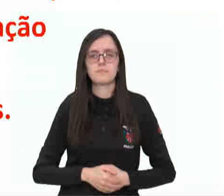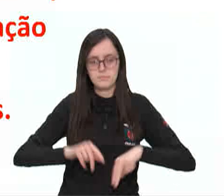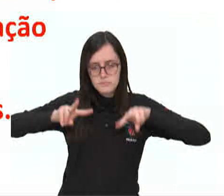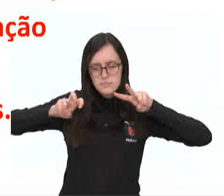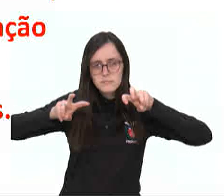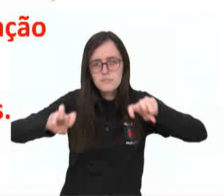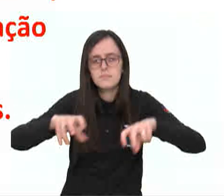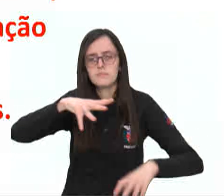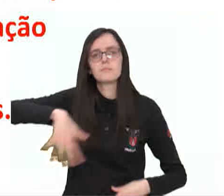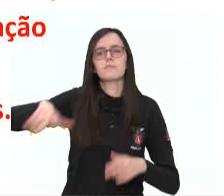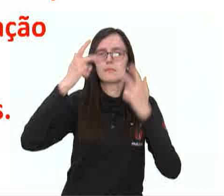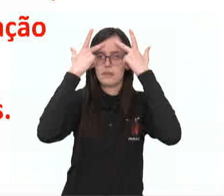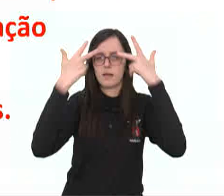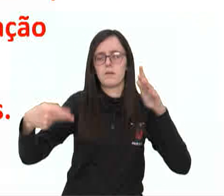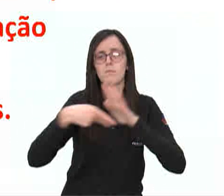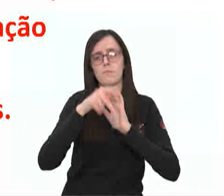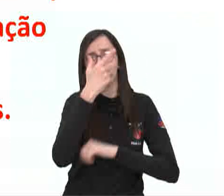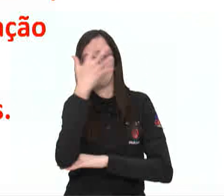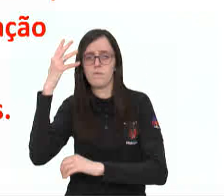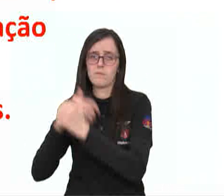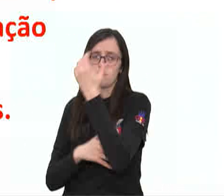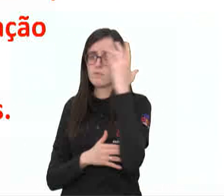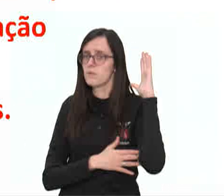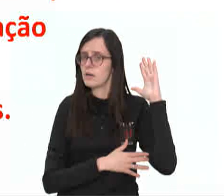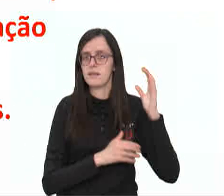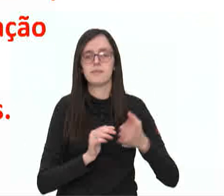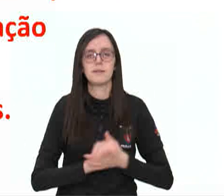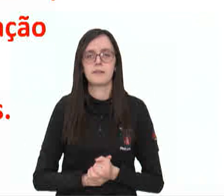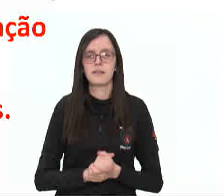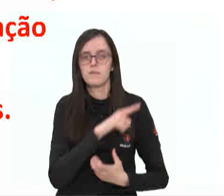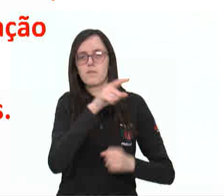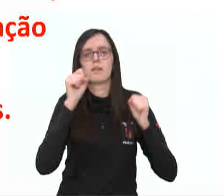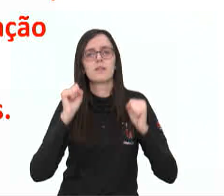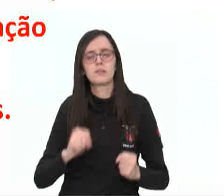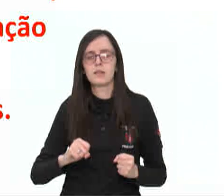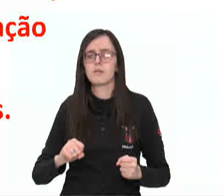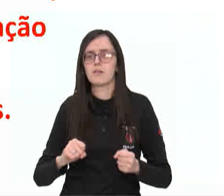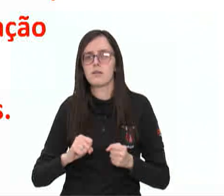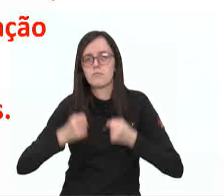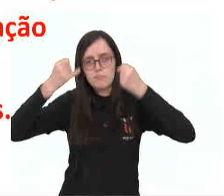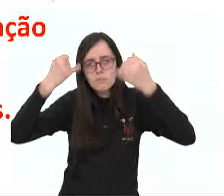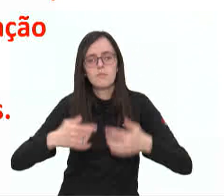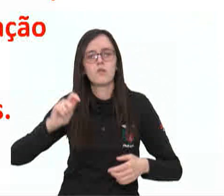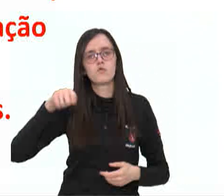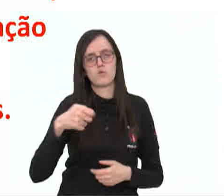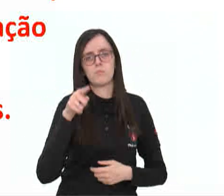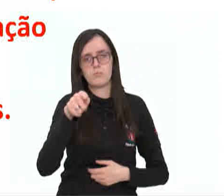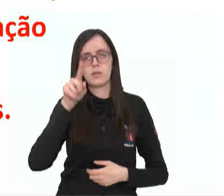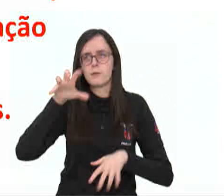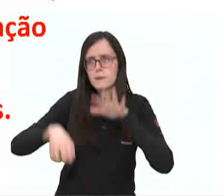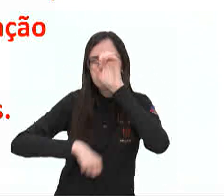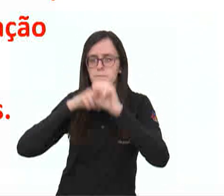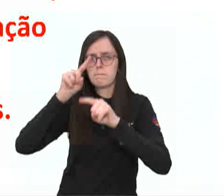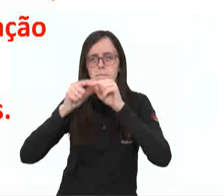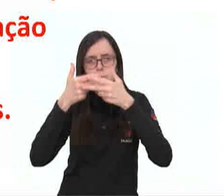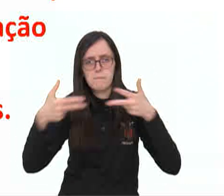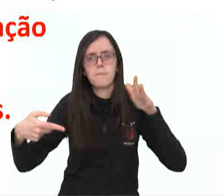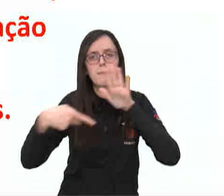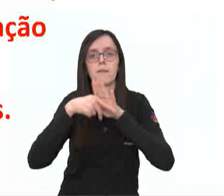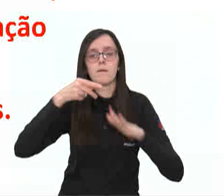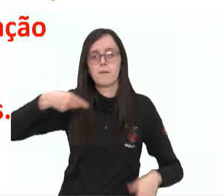dos recursos naturais da floresta, você pode comentar sobre isso. Coleta e extração das drogas do